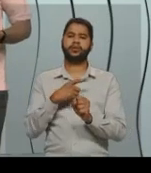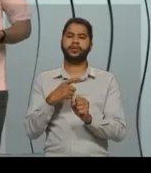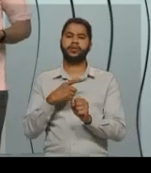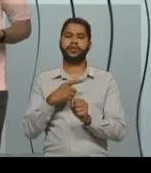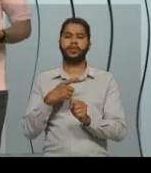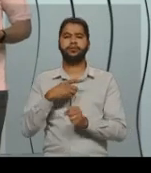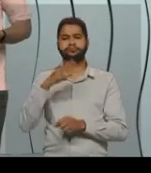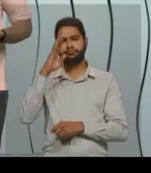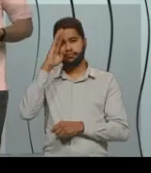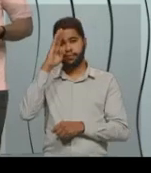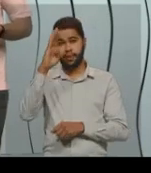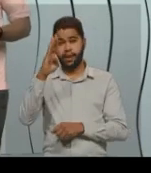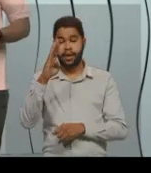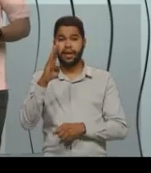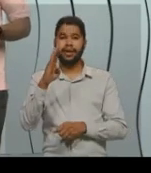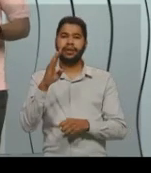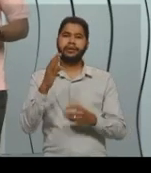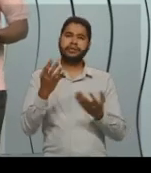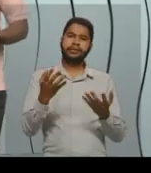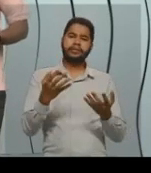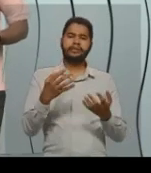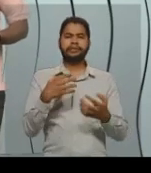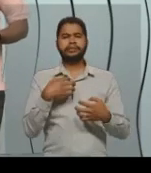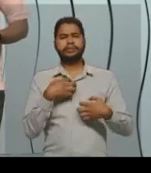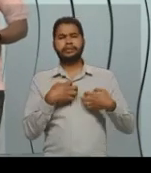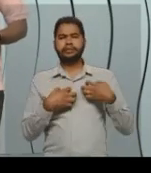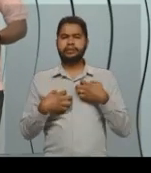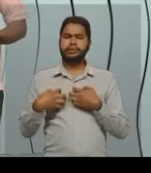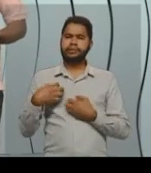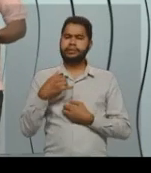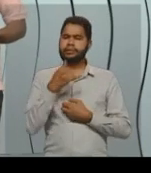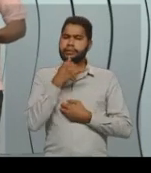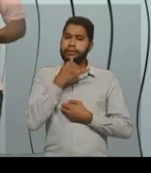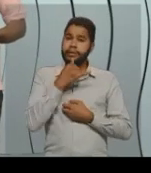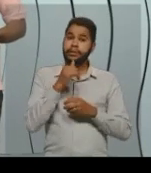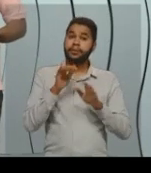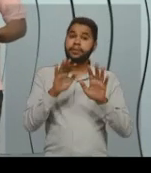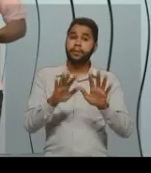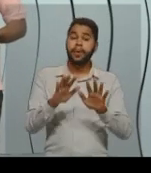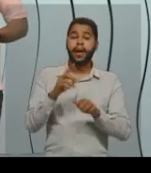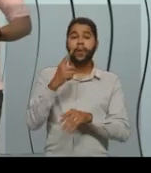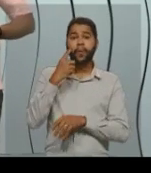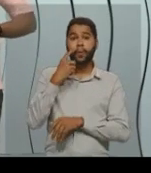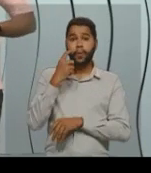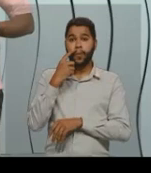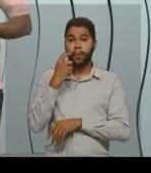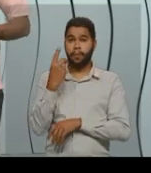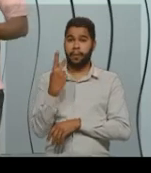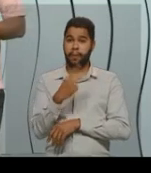Ele fica um pouco chateado com isso, mas o seu pai,